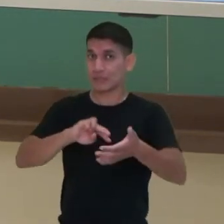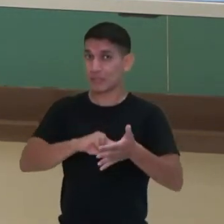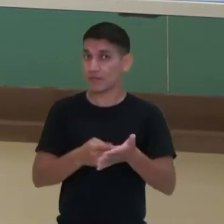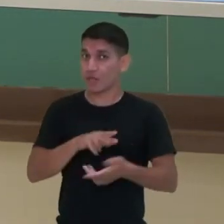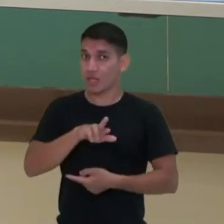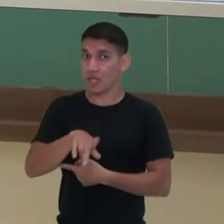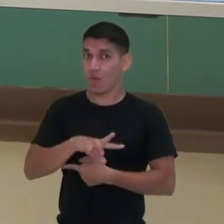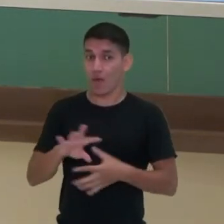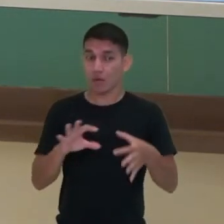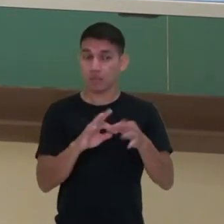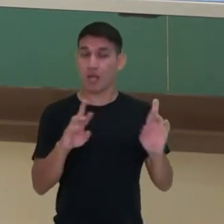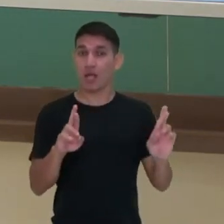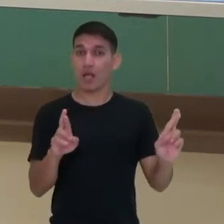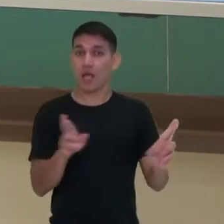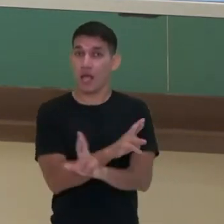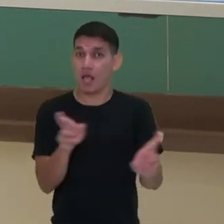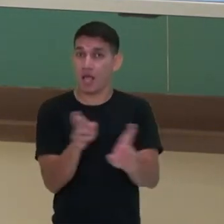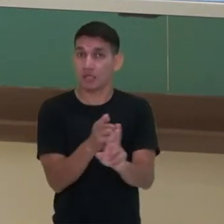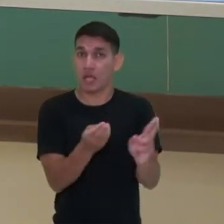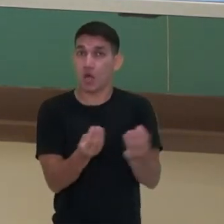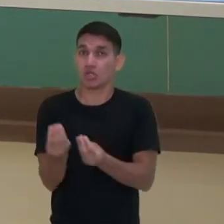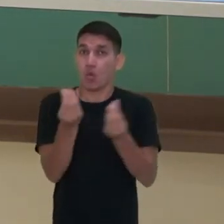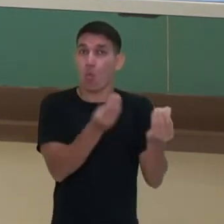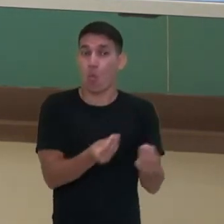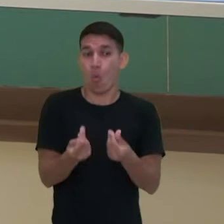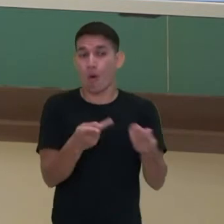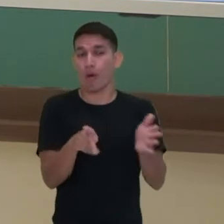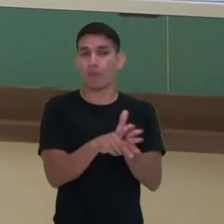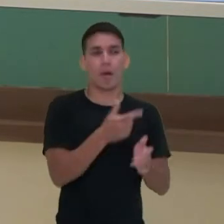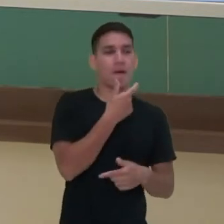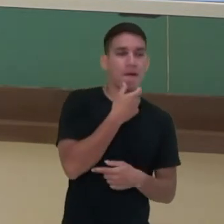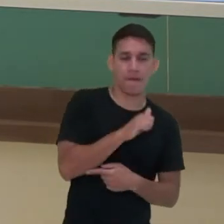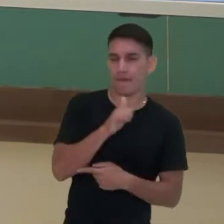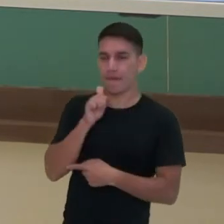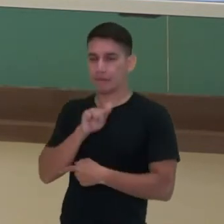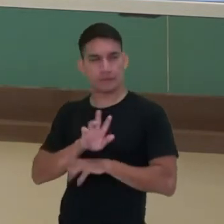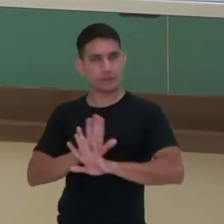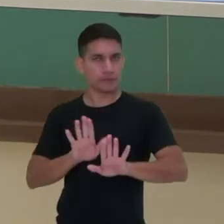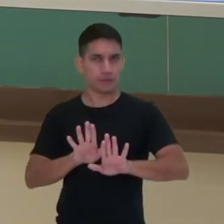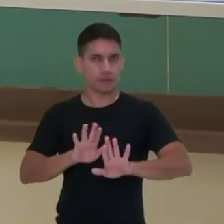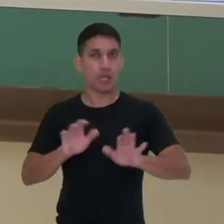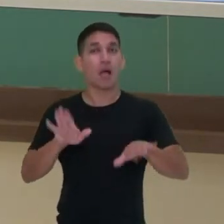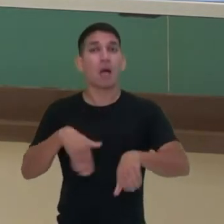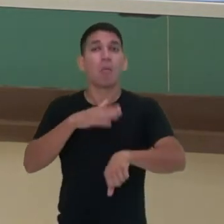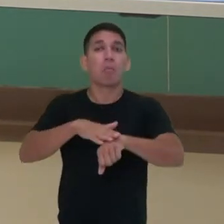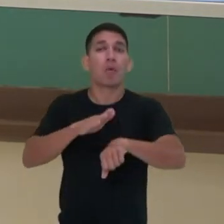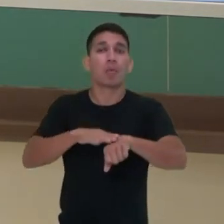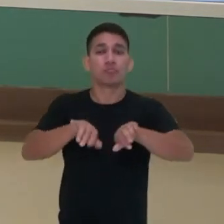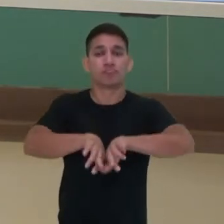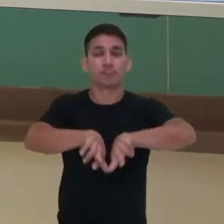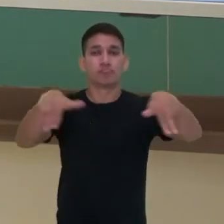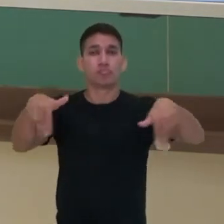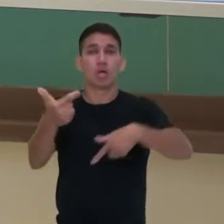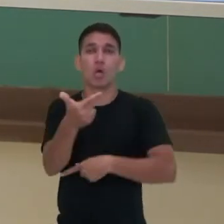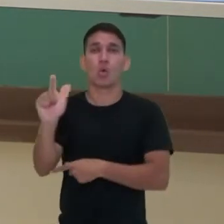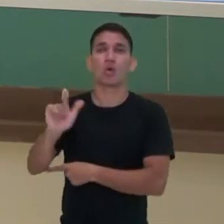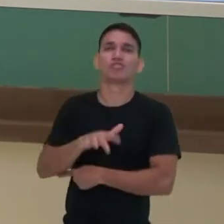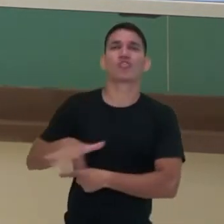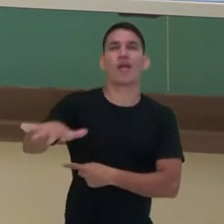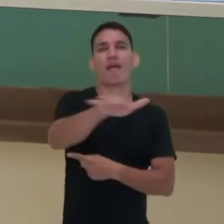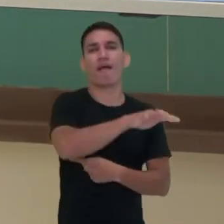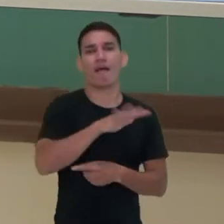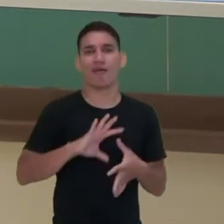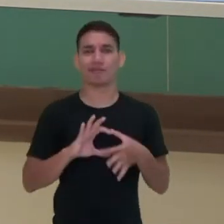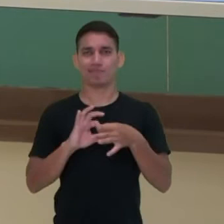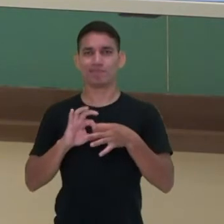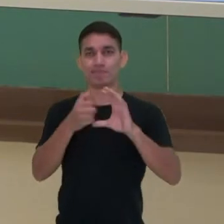ligada ao sexo, não está relacionada nem ao sexo masculino nem ao feminino, é autossômica. Vamos dizer algo geral, é